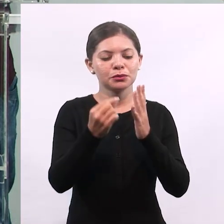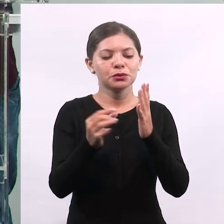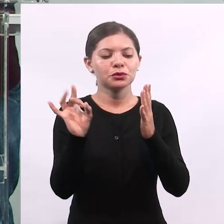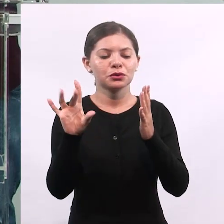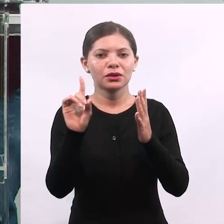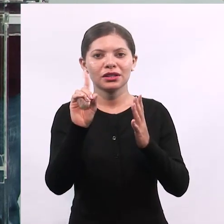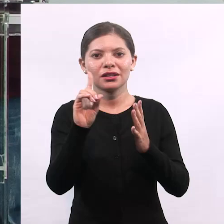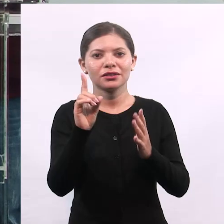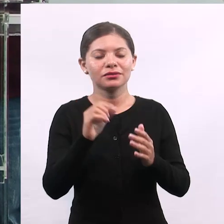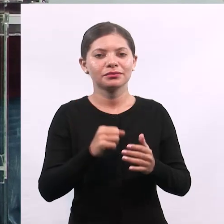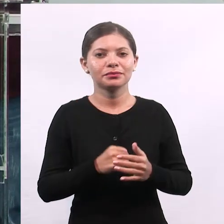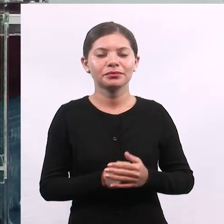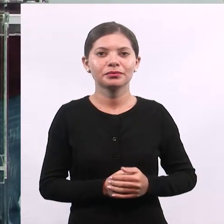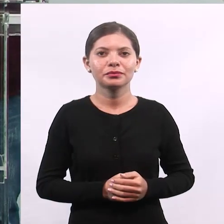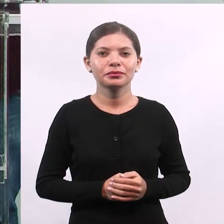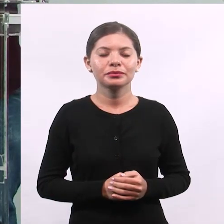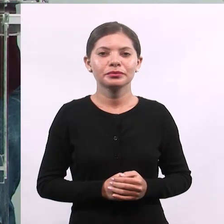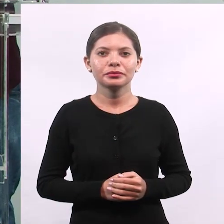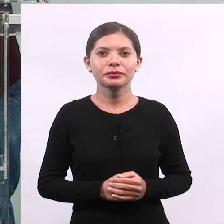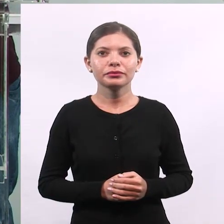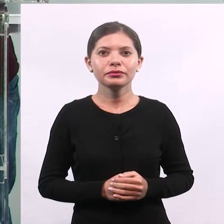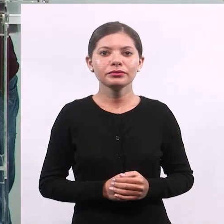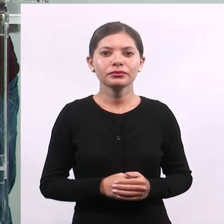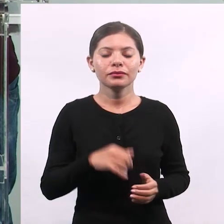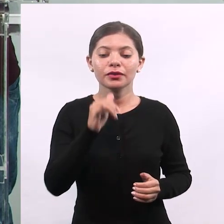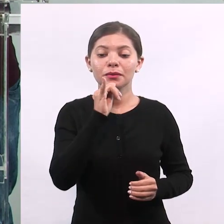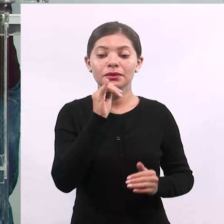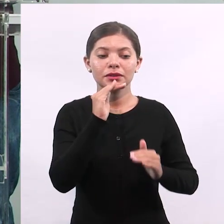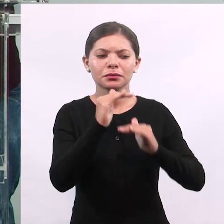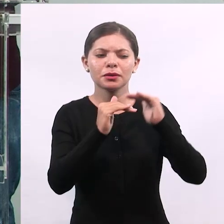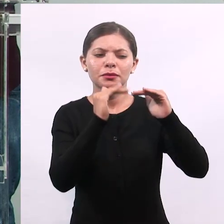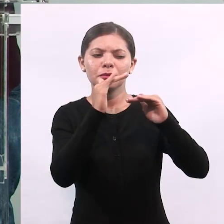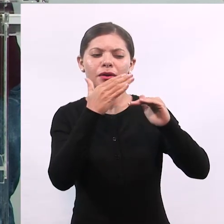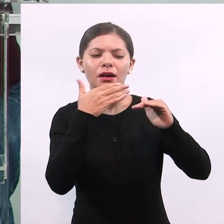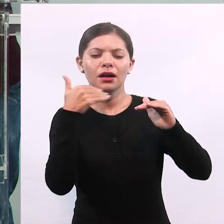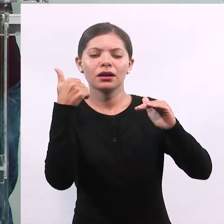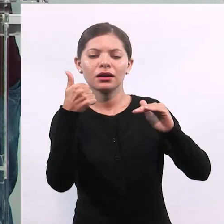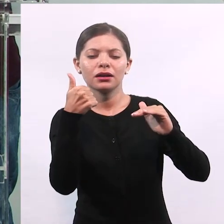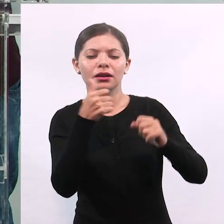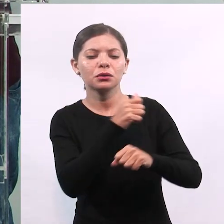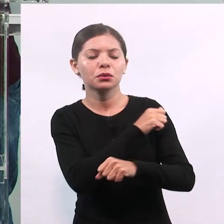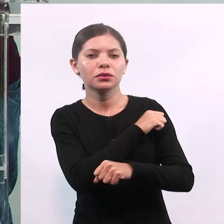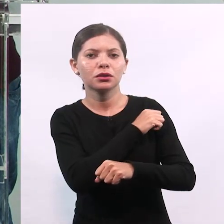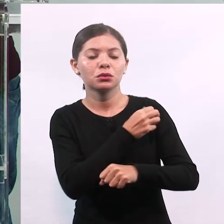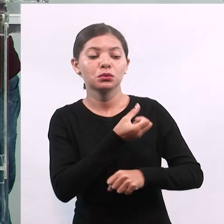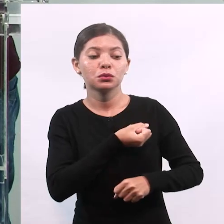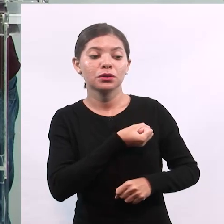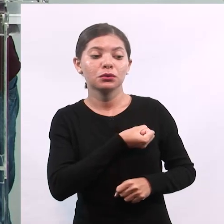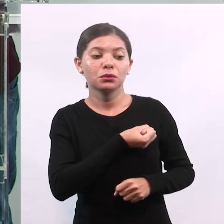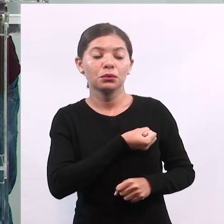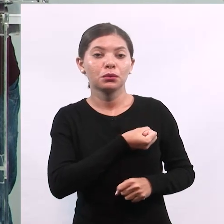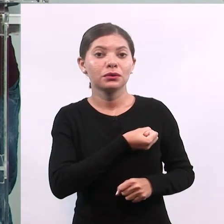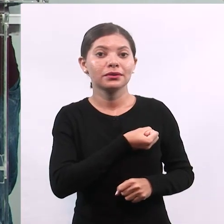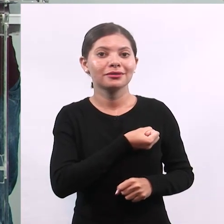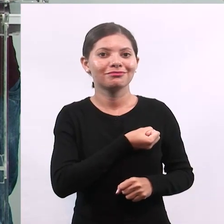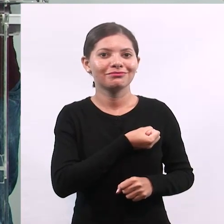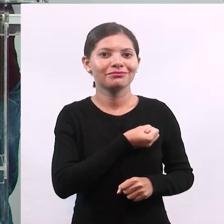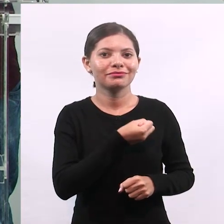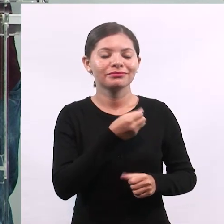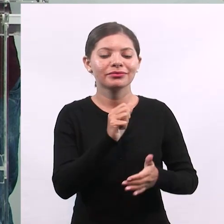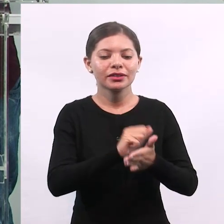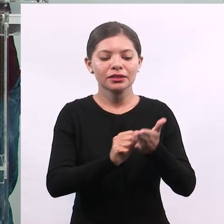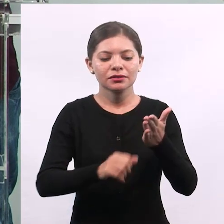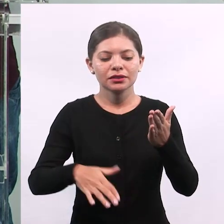por exemplo ao desempenho dos alunos as notas que os alunos realizou nas avaliações então